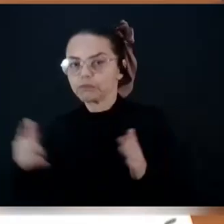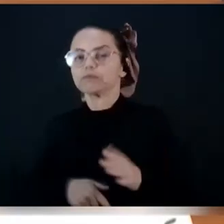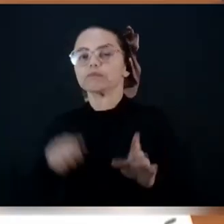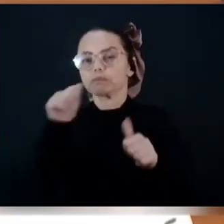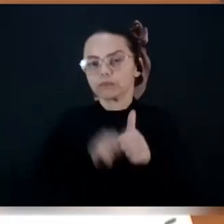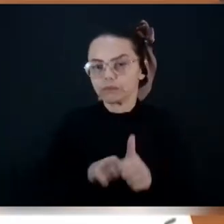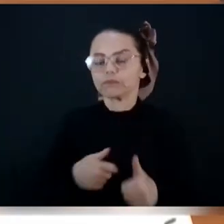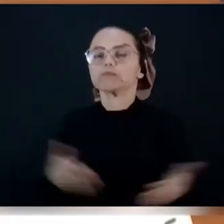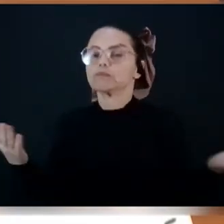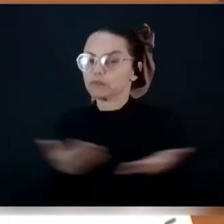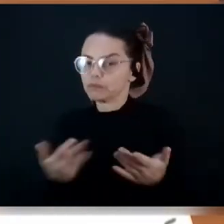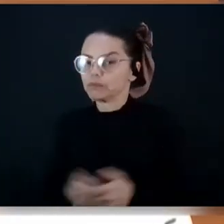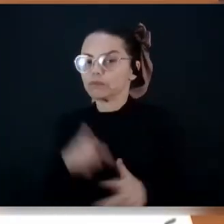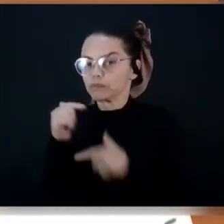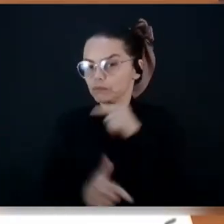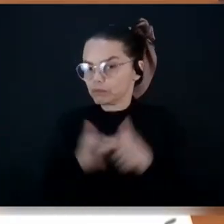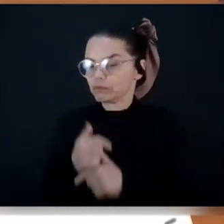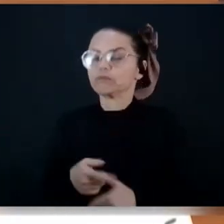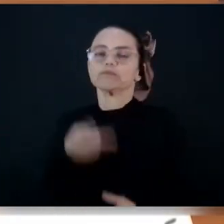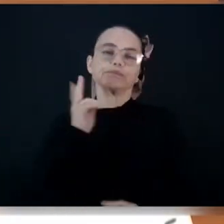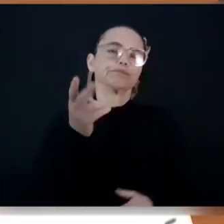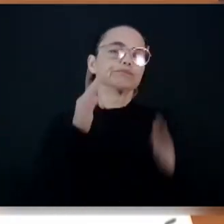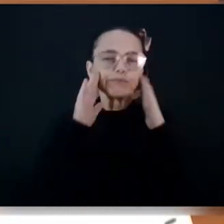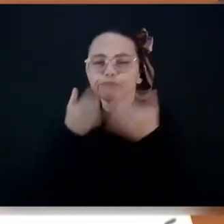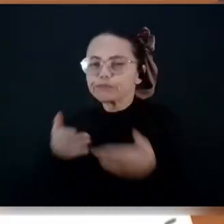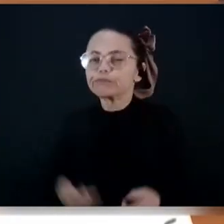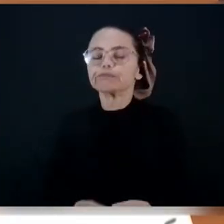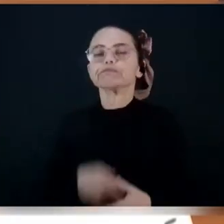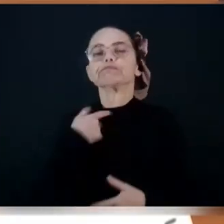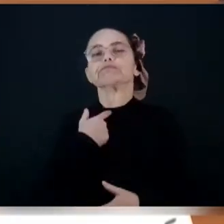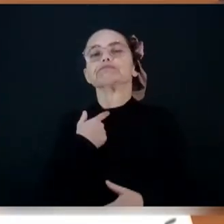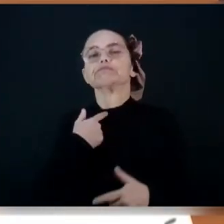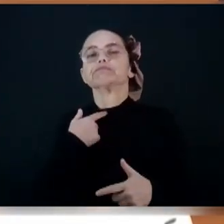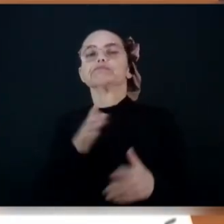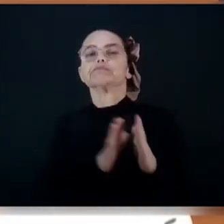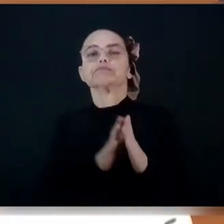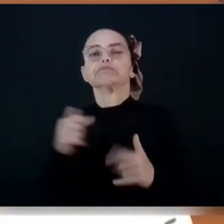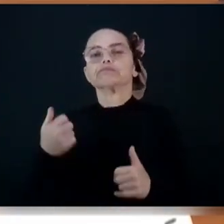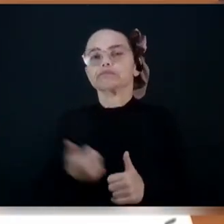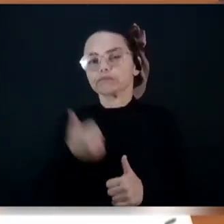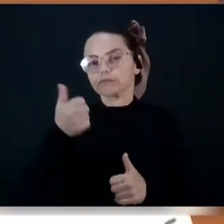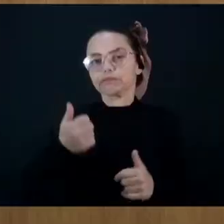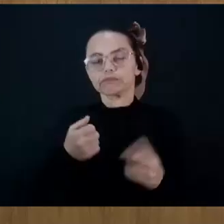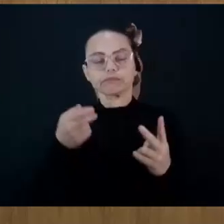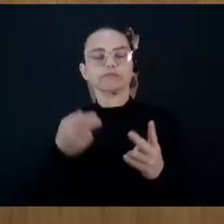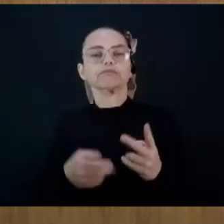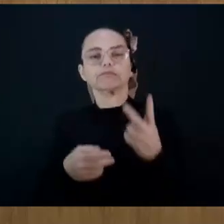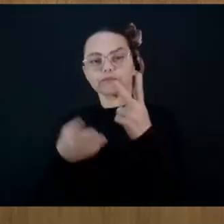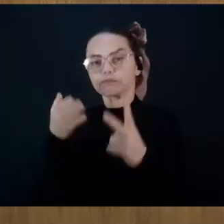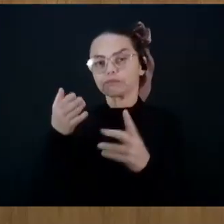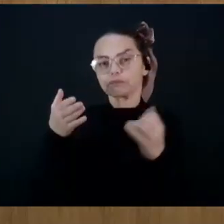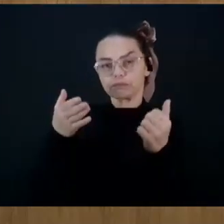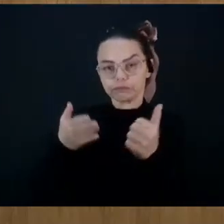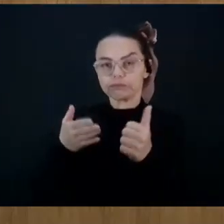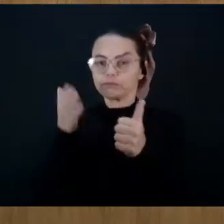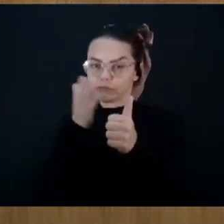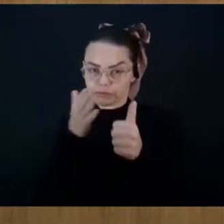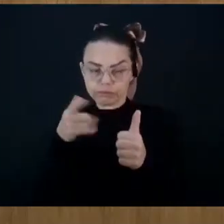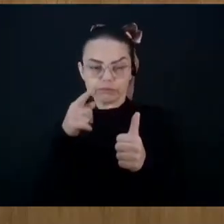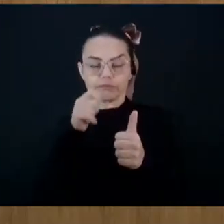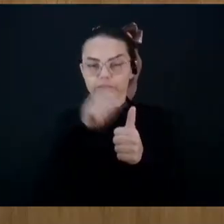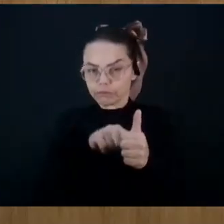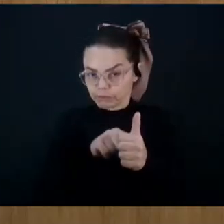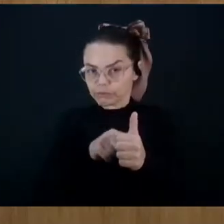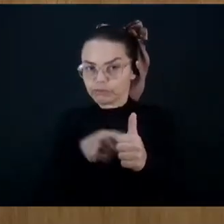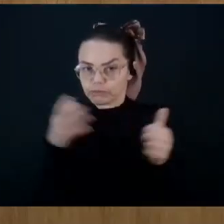Agora, os trabalhos seguem voltados às demandas previstas para a segunda metade do ano legislativo. Eu espero